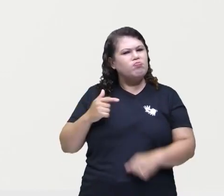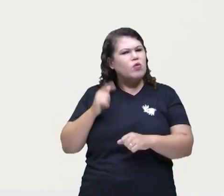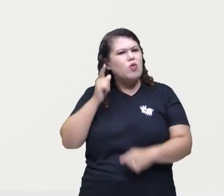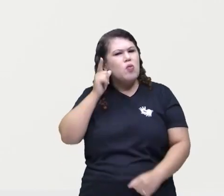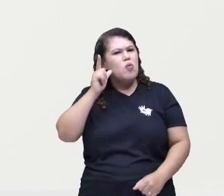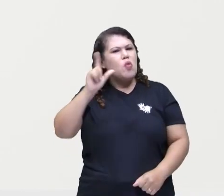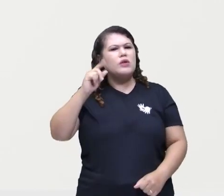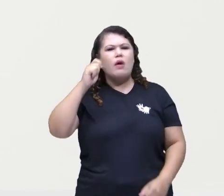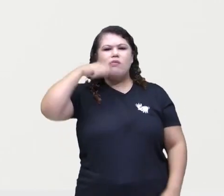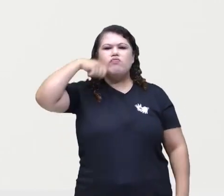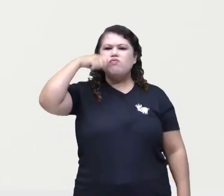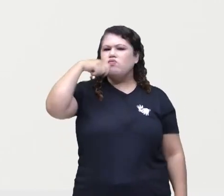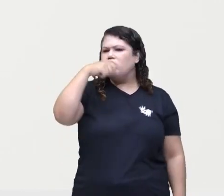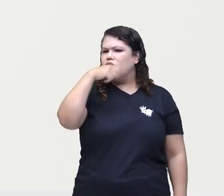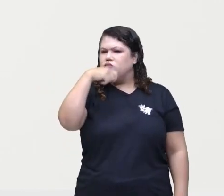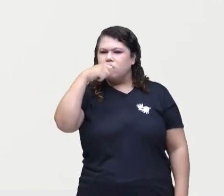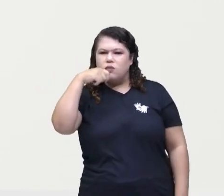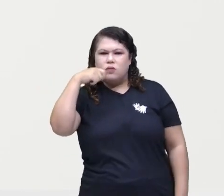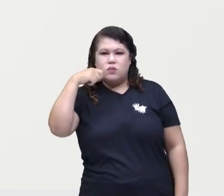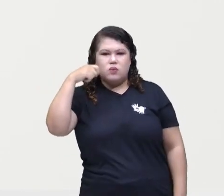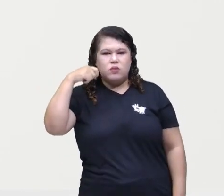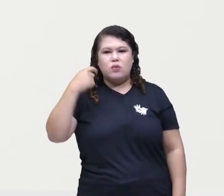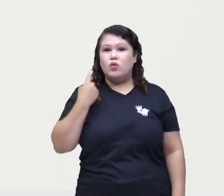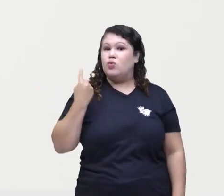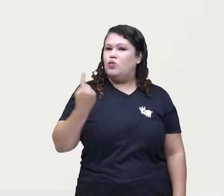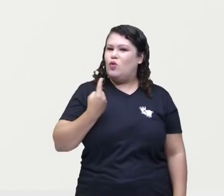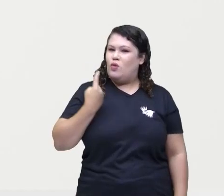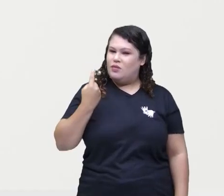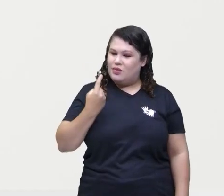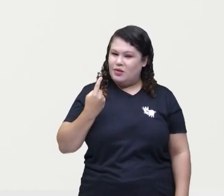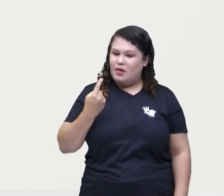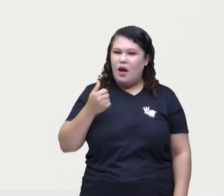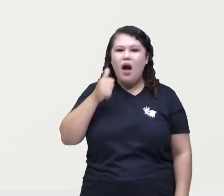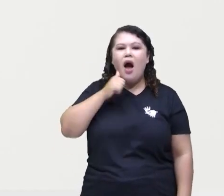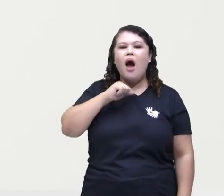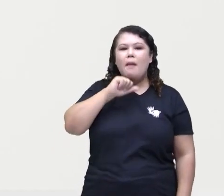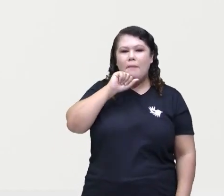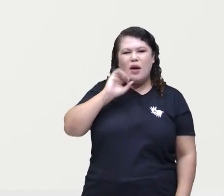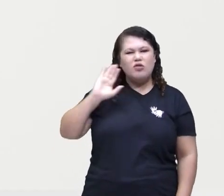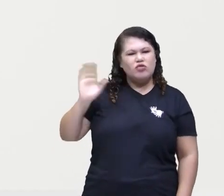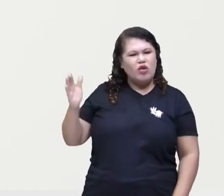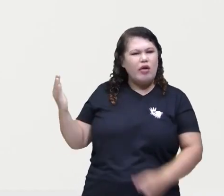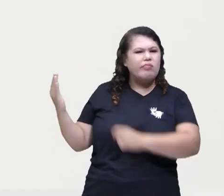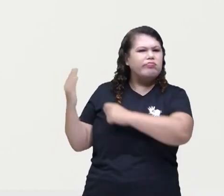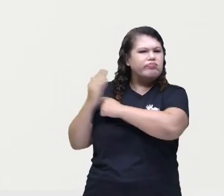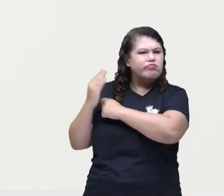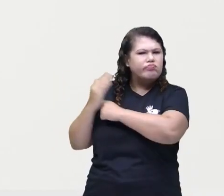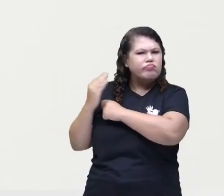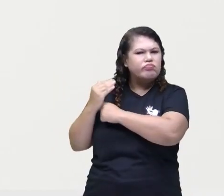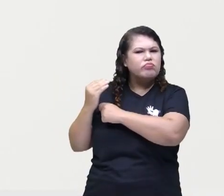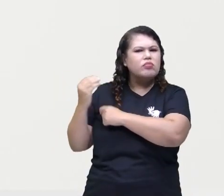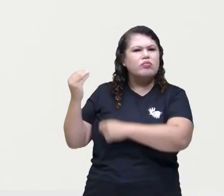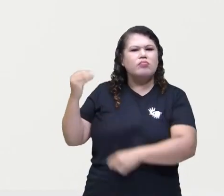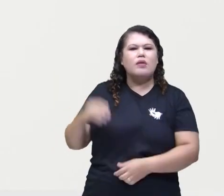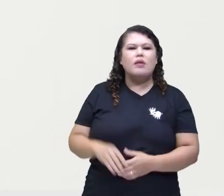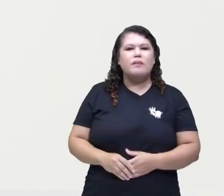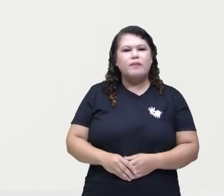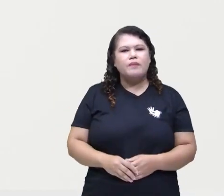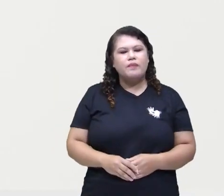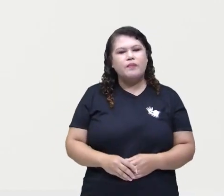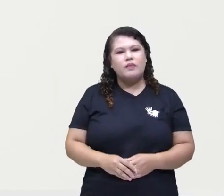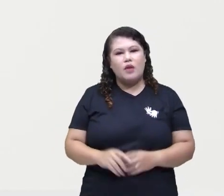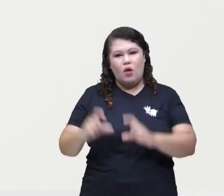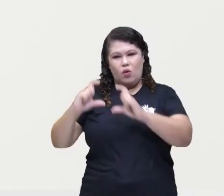a mamãe ensinou ela a escovar sozinha. E aí, depois, o que ela está